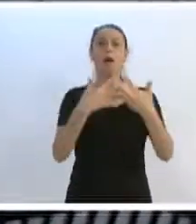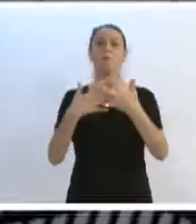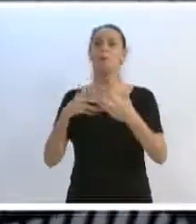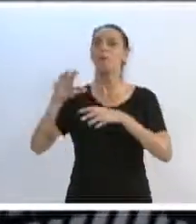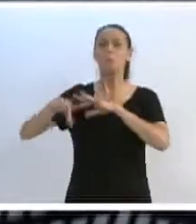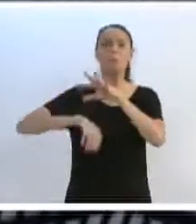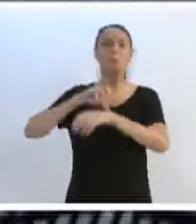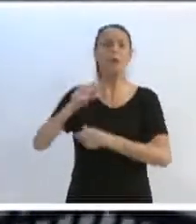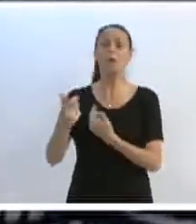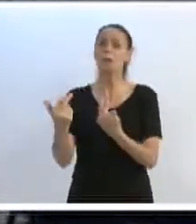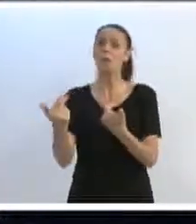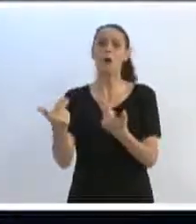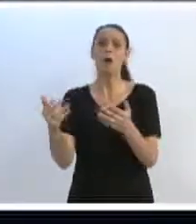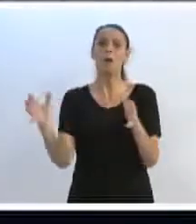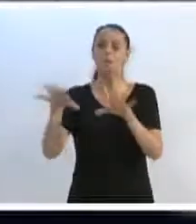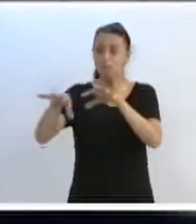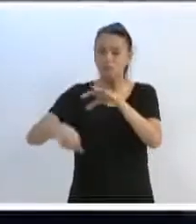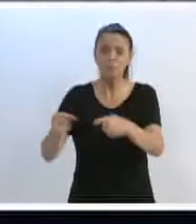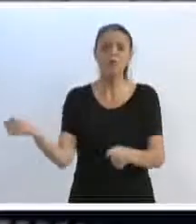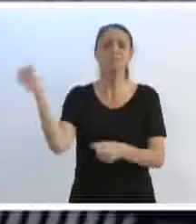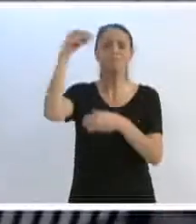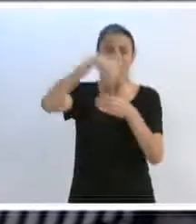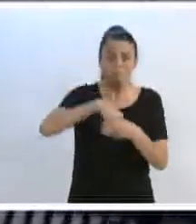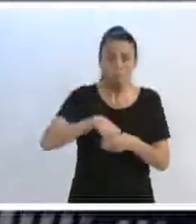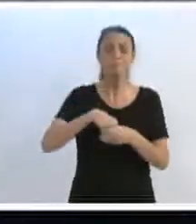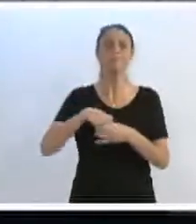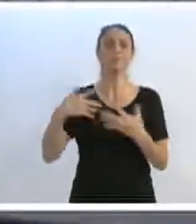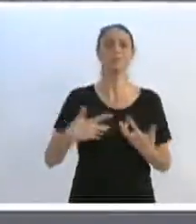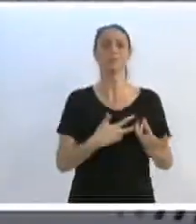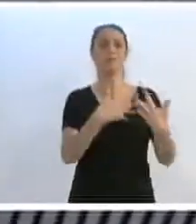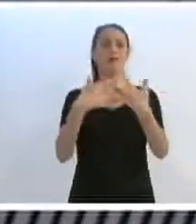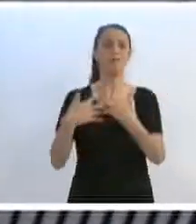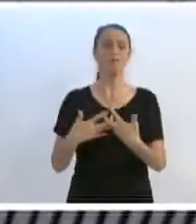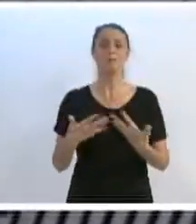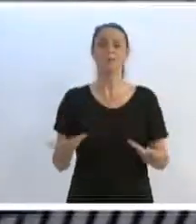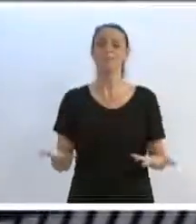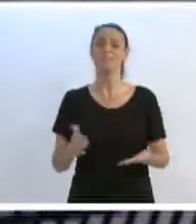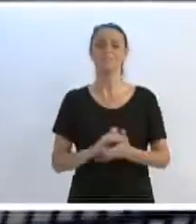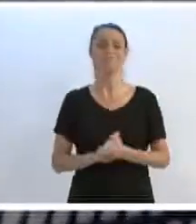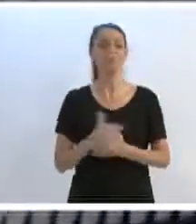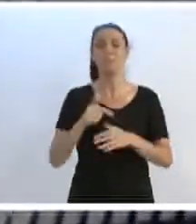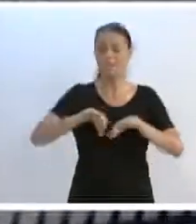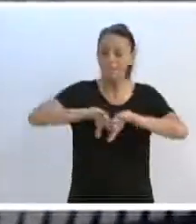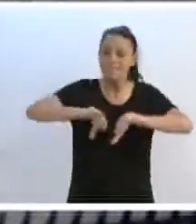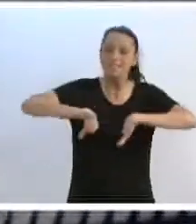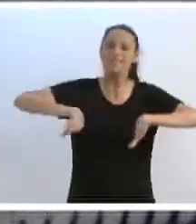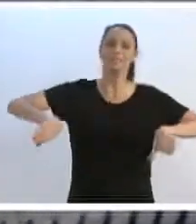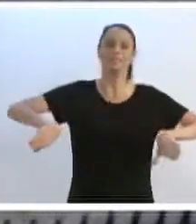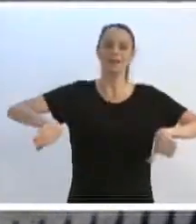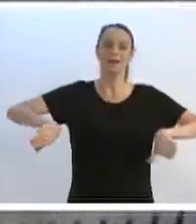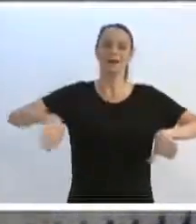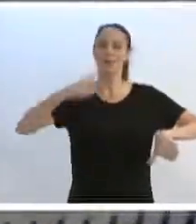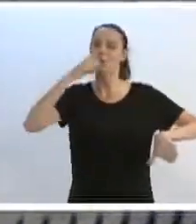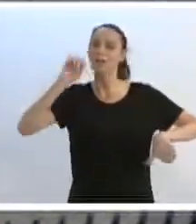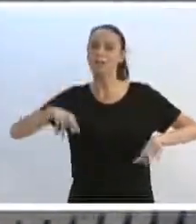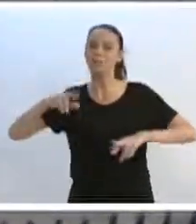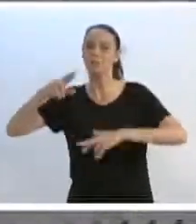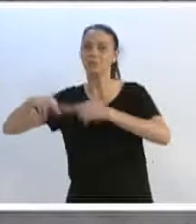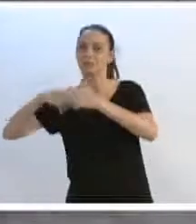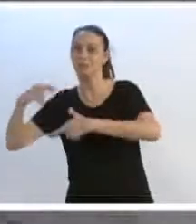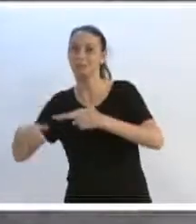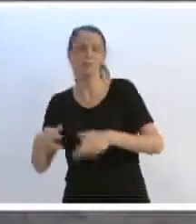situação houve uma junção. Então houve uma junção aqui na questão do caminhão, como a gente pode acompanhar de